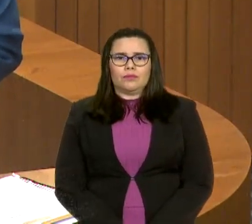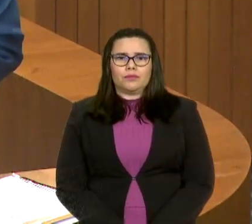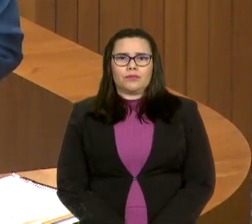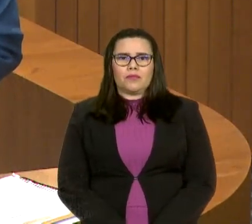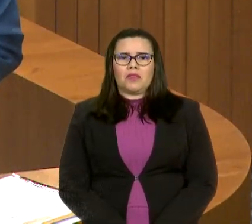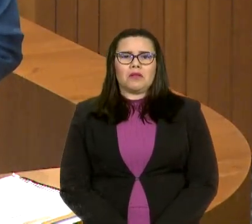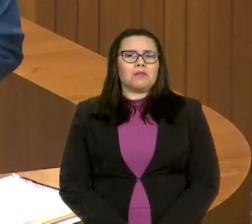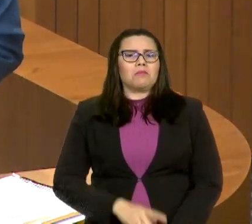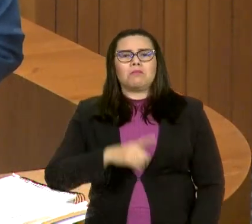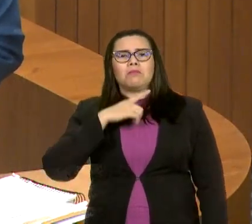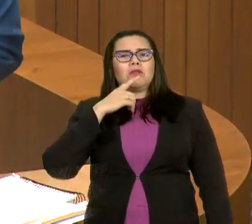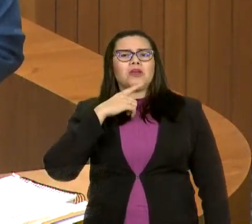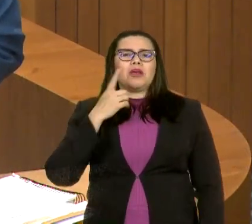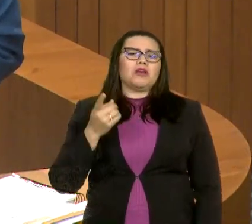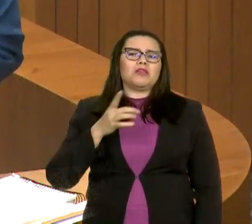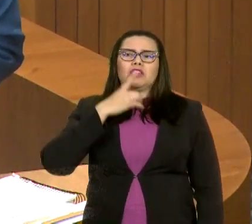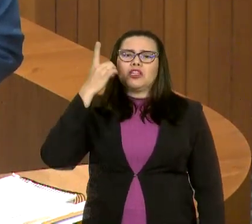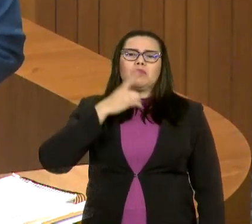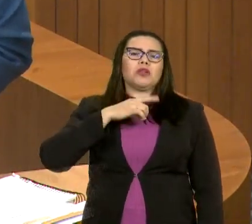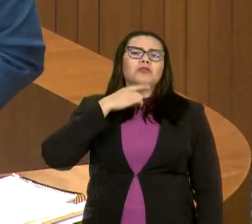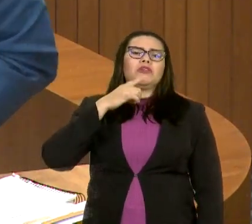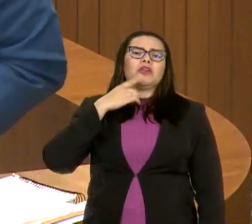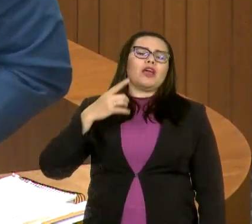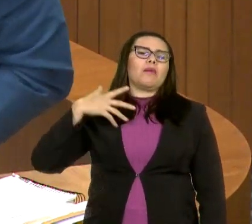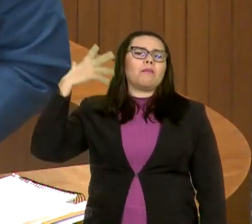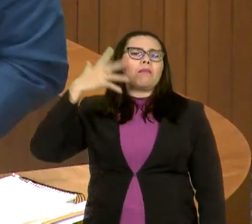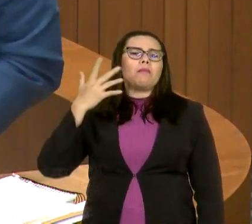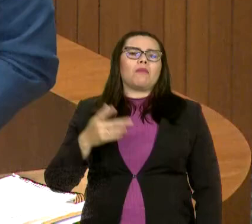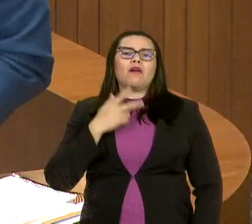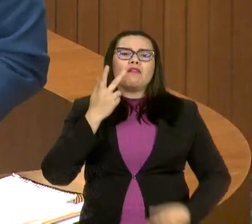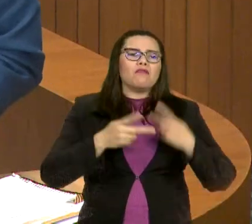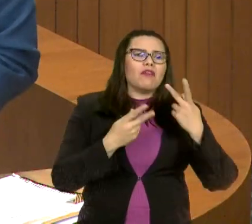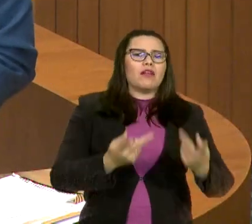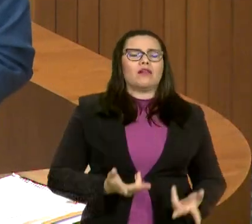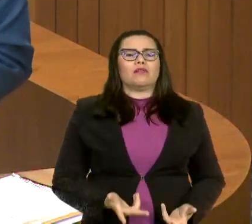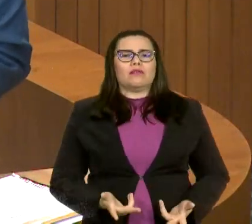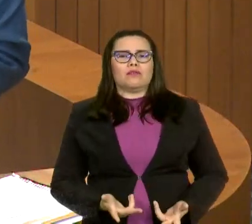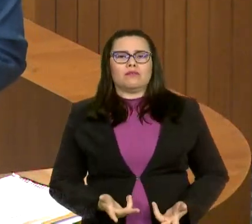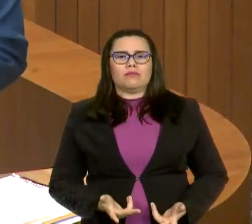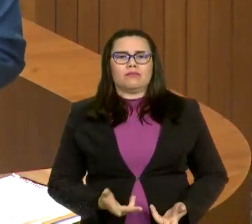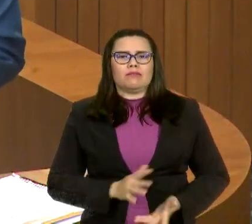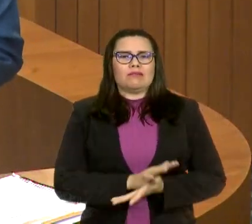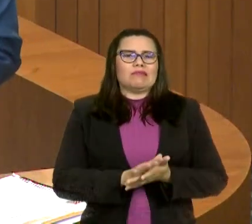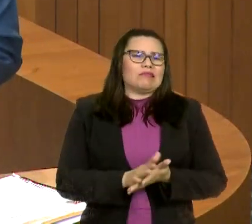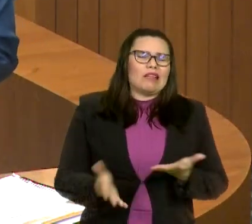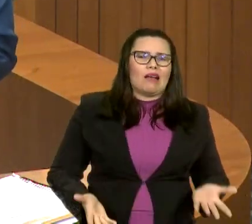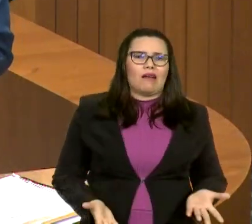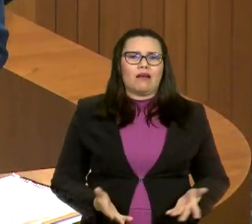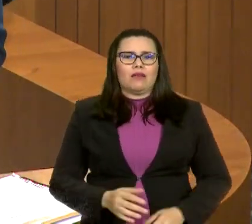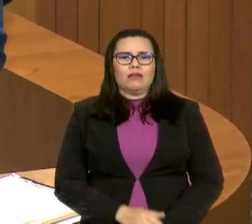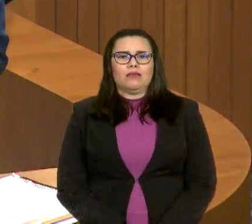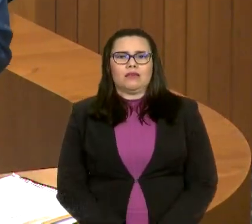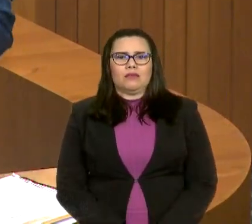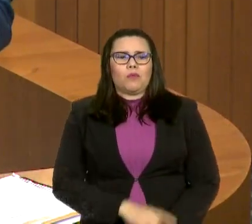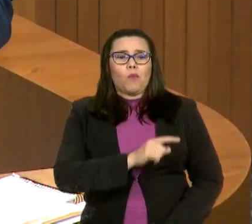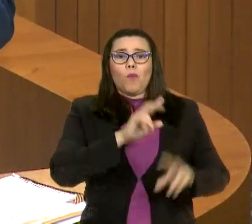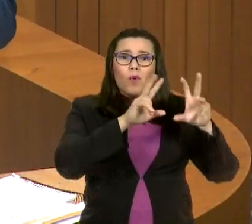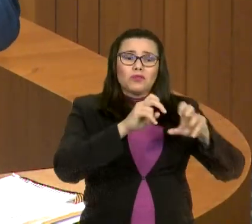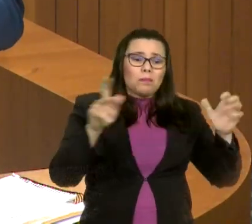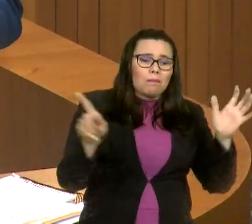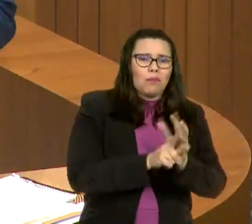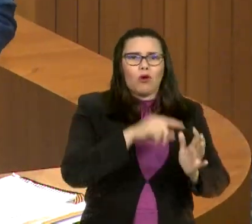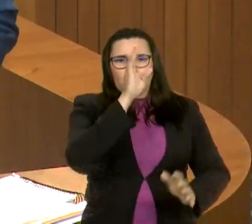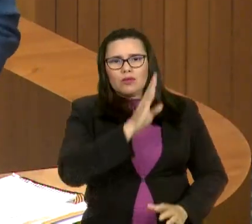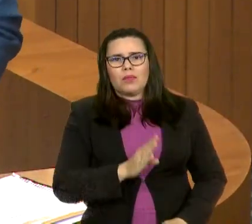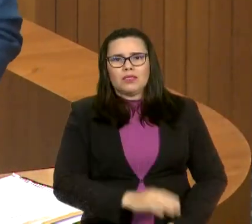profusão de solidarização como tem com o caso lá na Espanha. Infelizmente, não toca o coração das pessoas quando